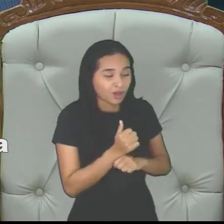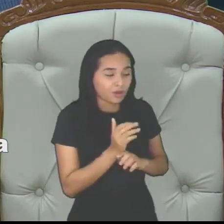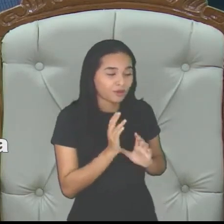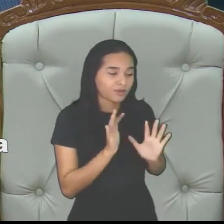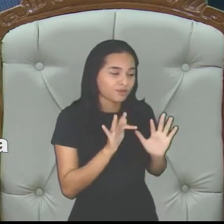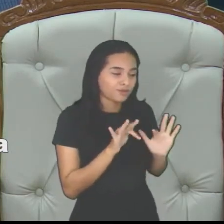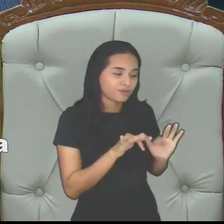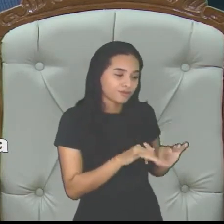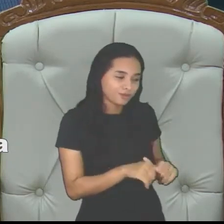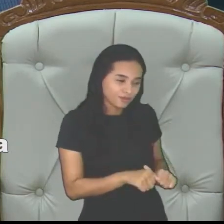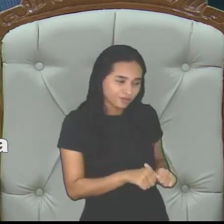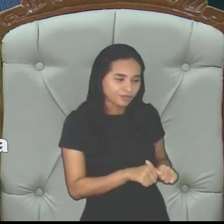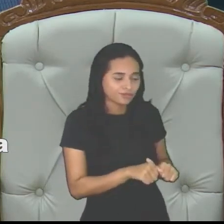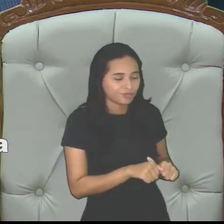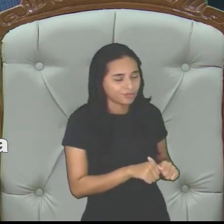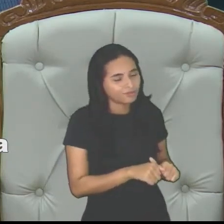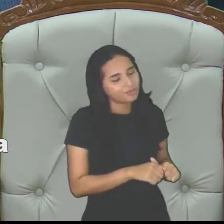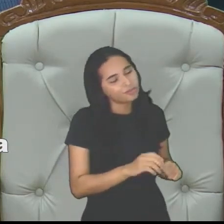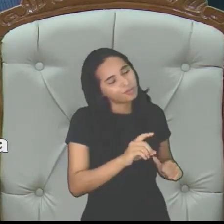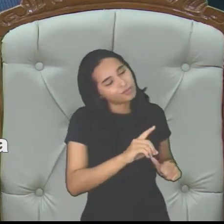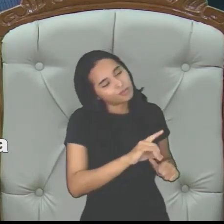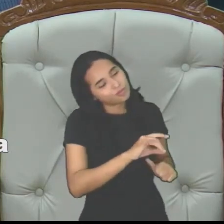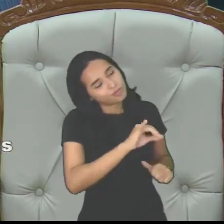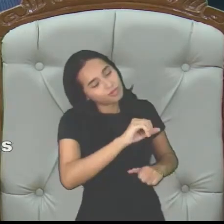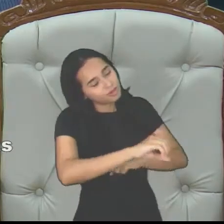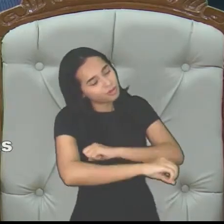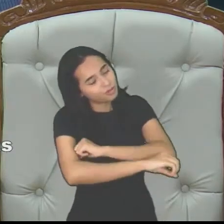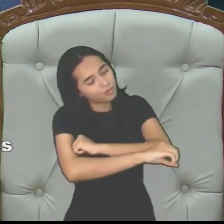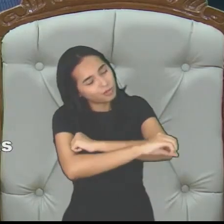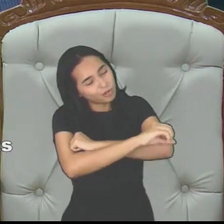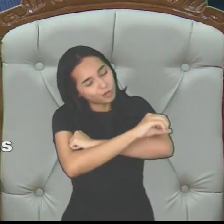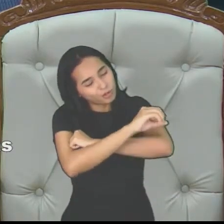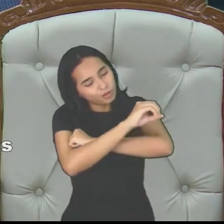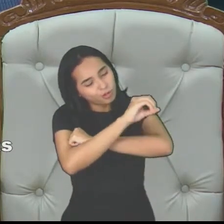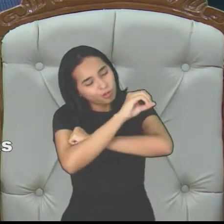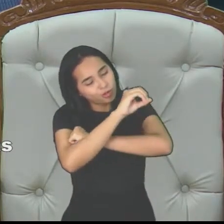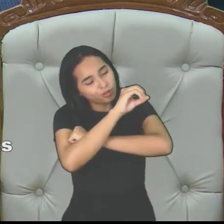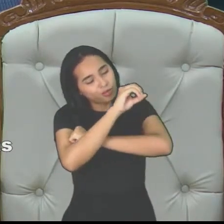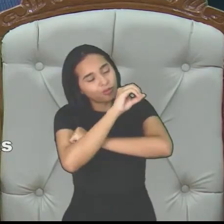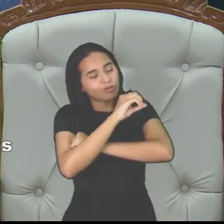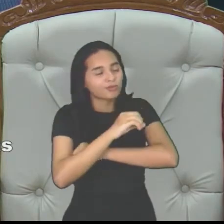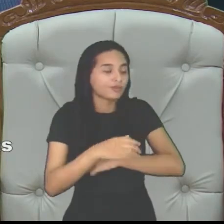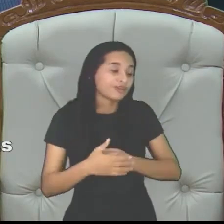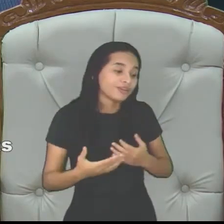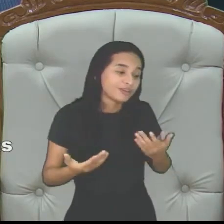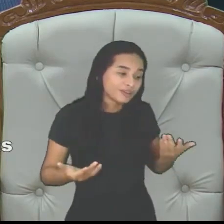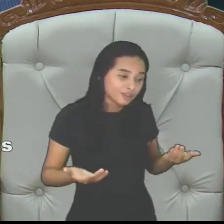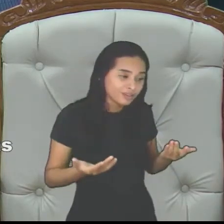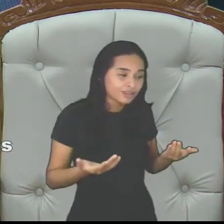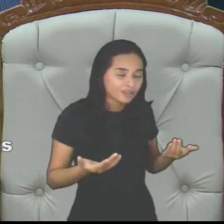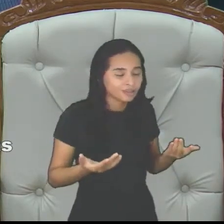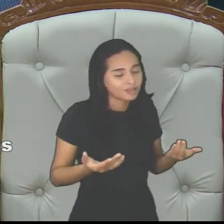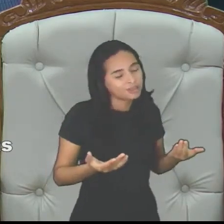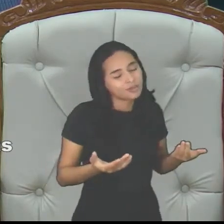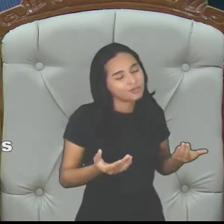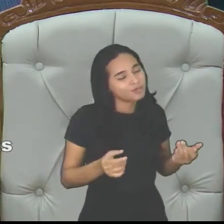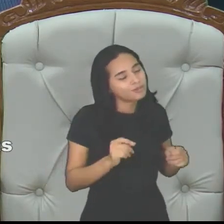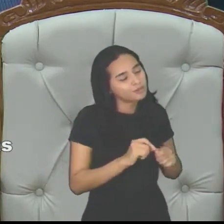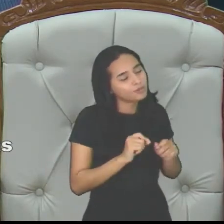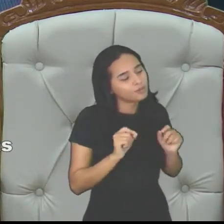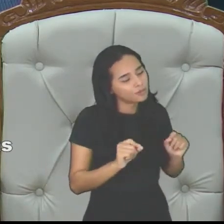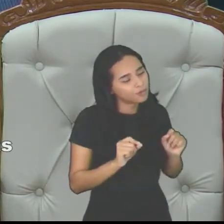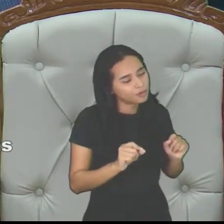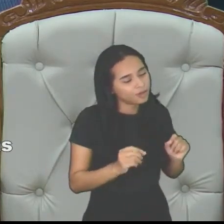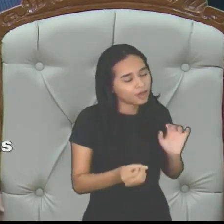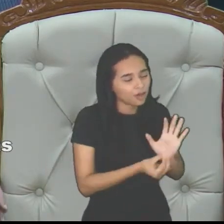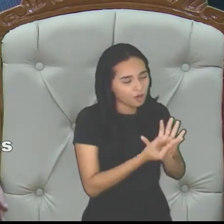acabando, o dia se aproxima. Portanto, deixemos de lado as obras